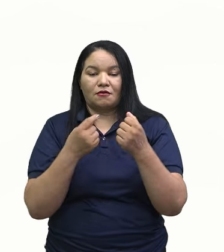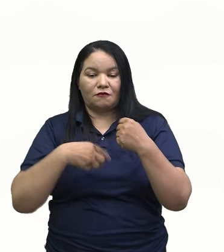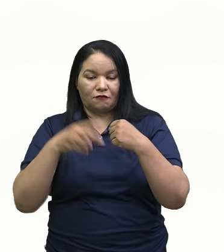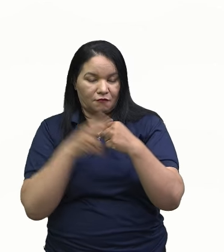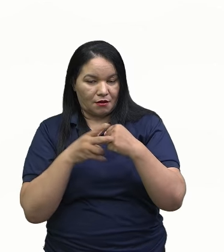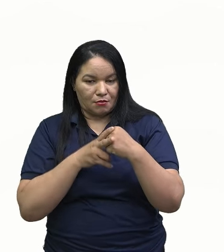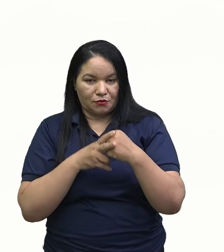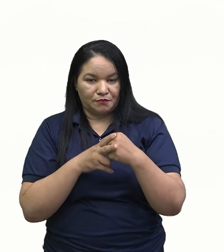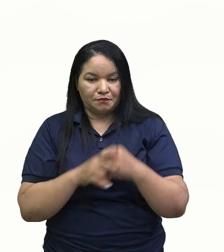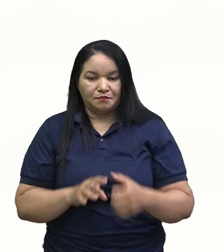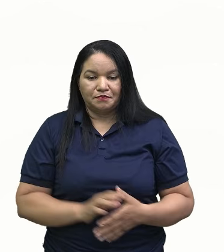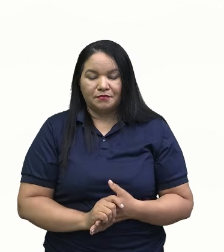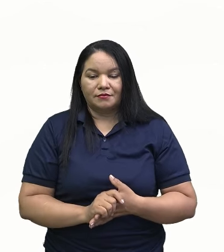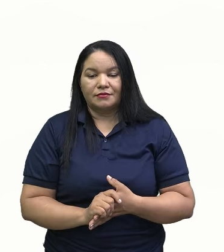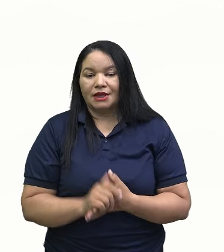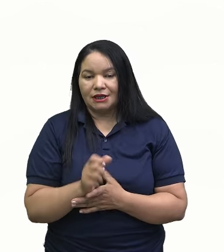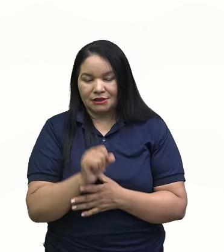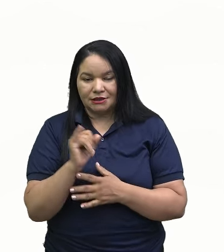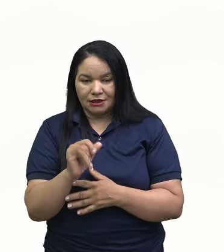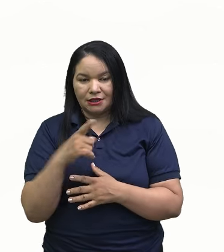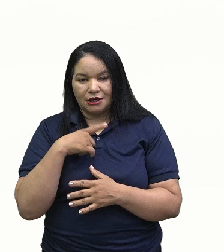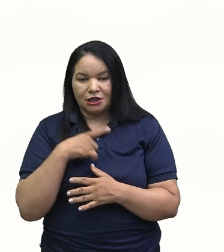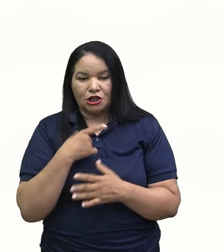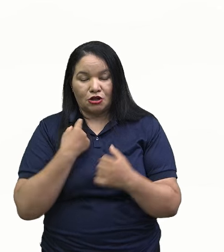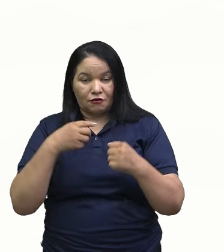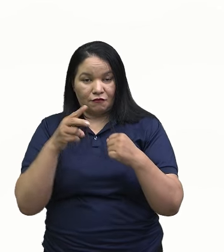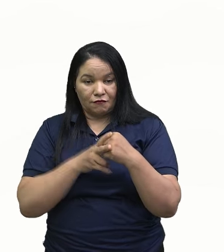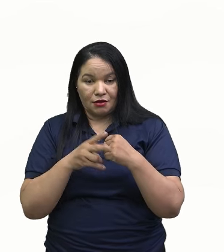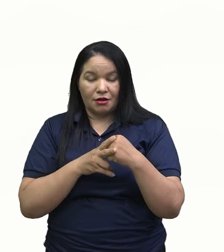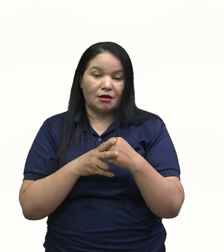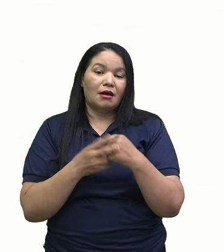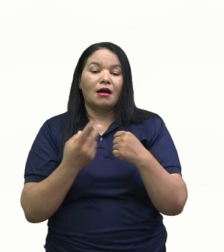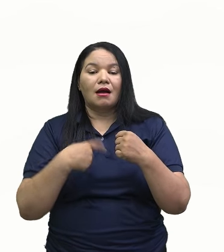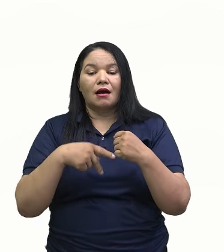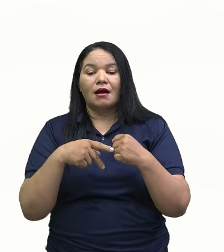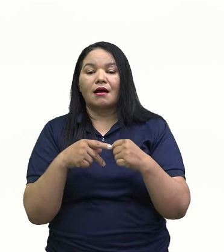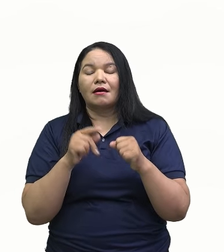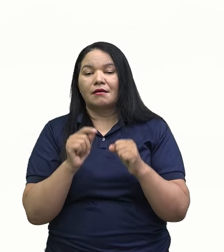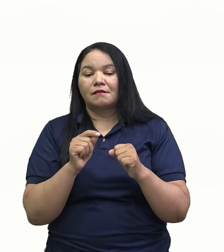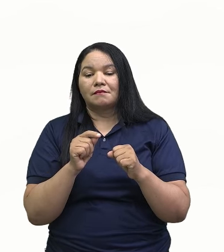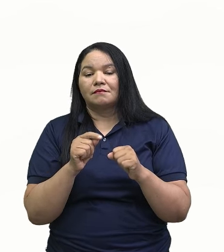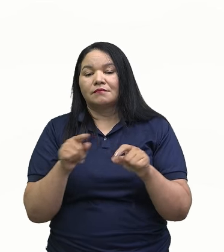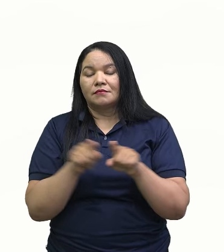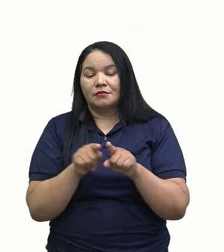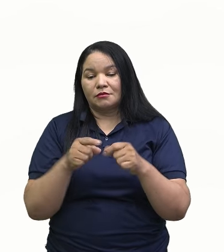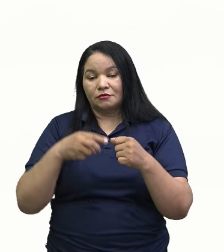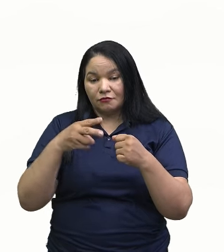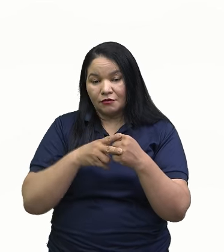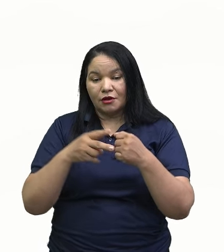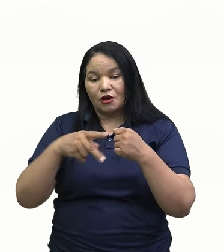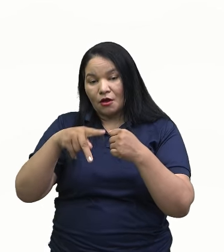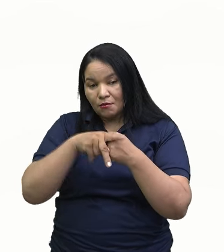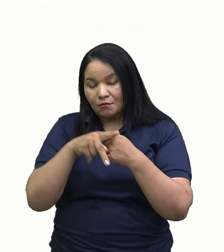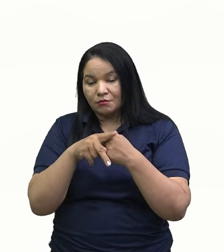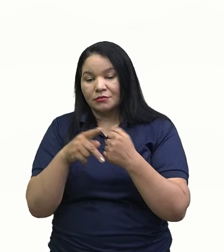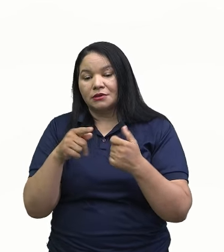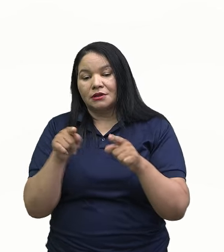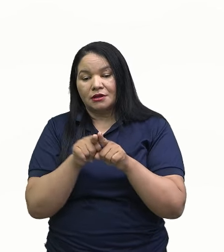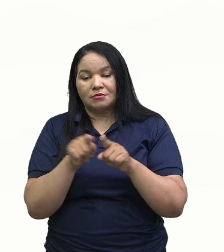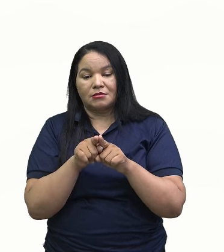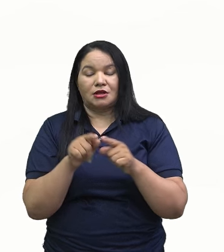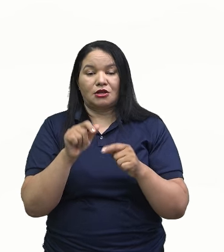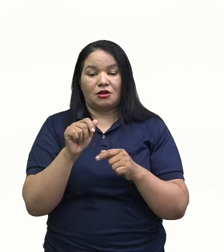alguém. Então, quando eu tenho esses verbos que têm pronomes oblíquos, eles terminam em A ou em I, eles recebem